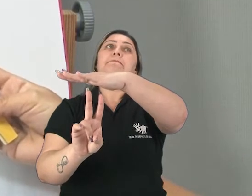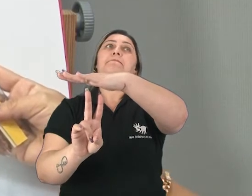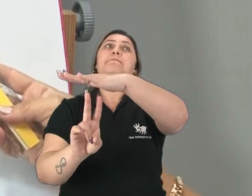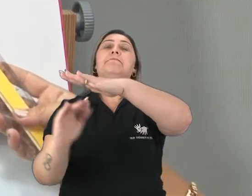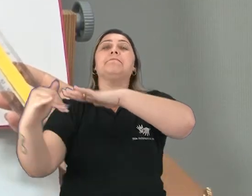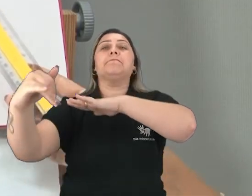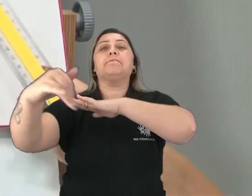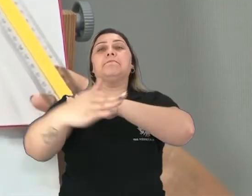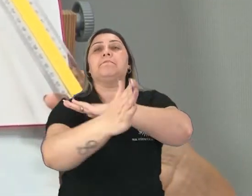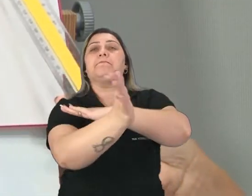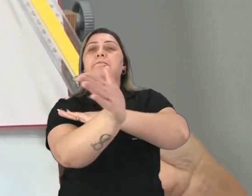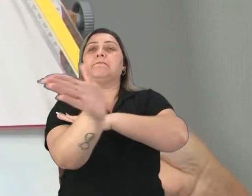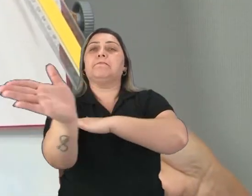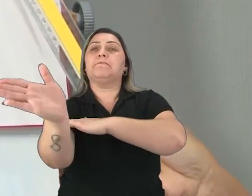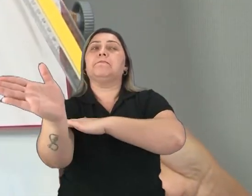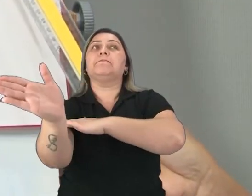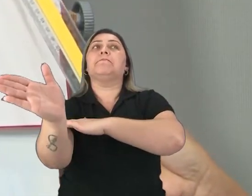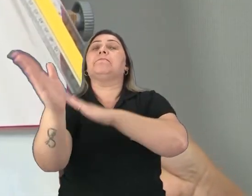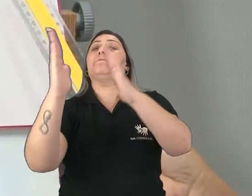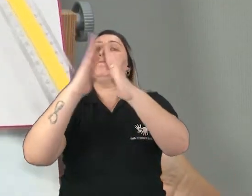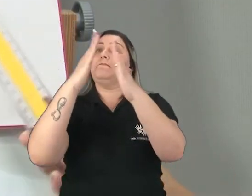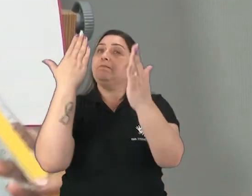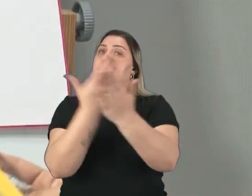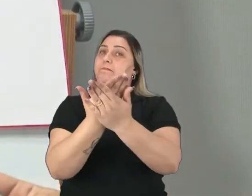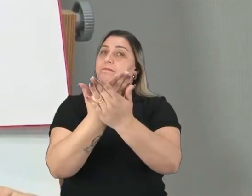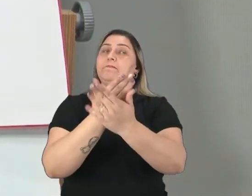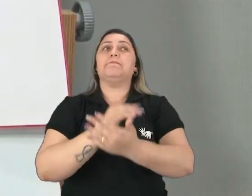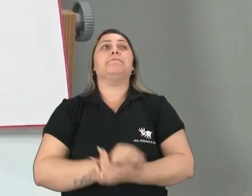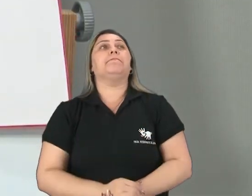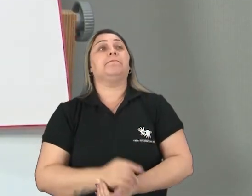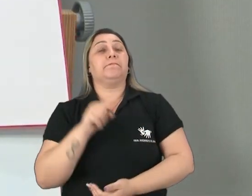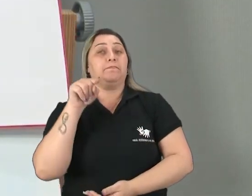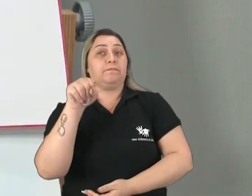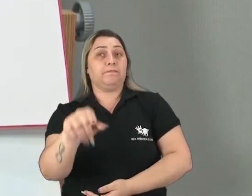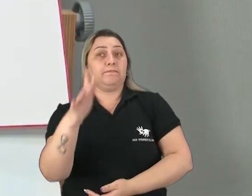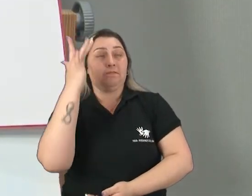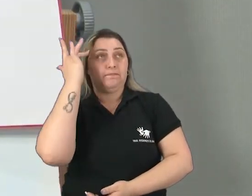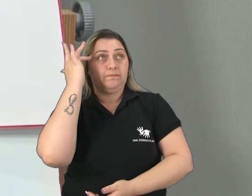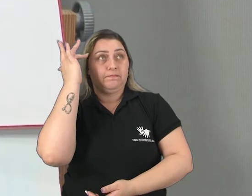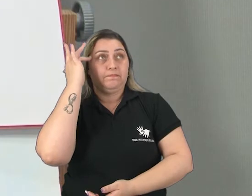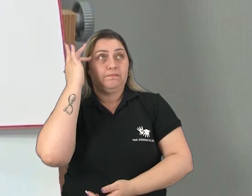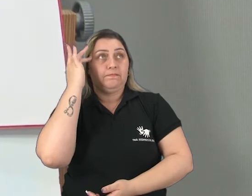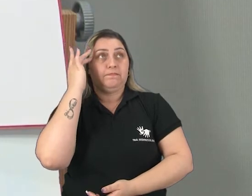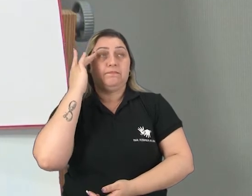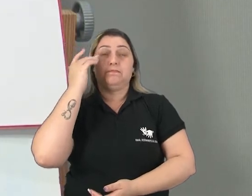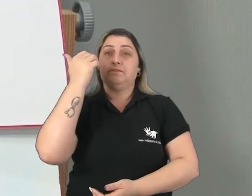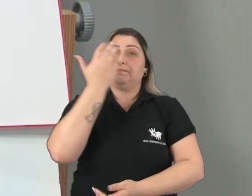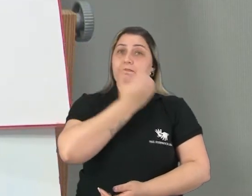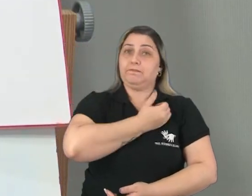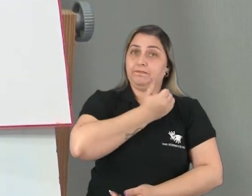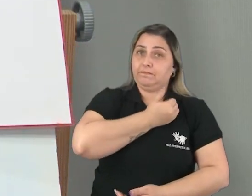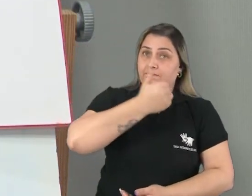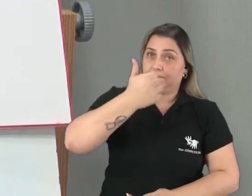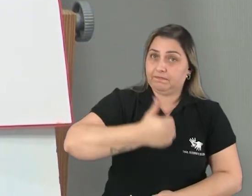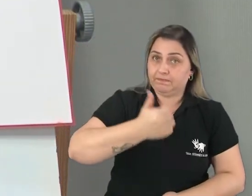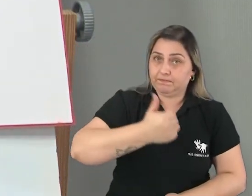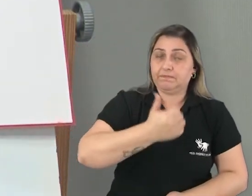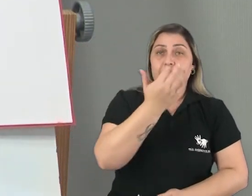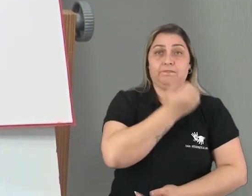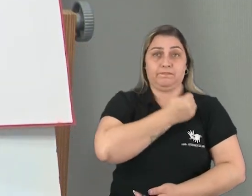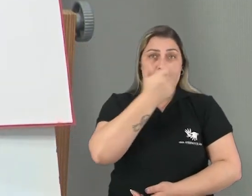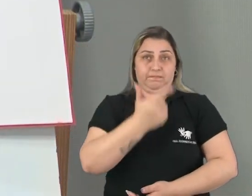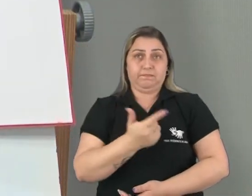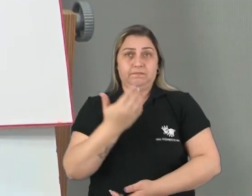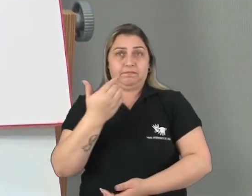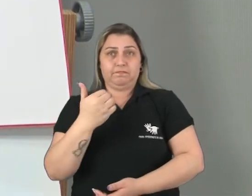mais uma curva e chega à escola. Você acha que em relação ao caminho número 1, o número